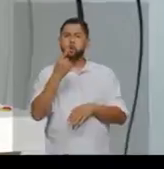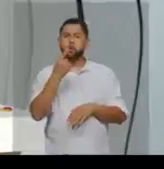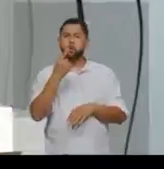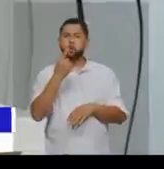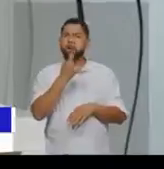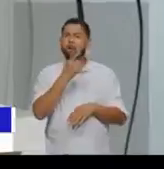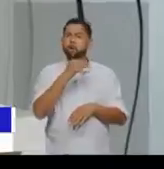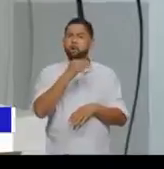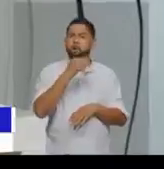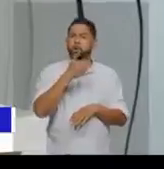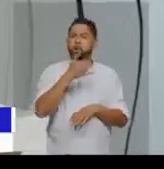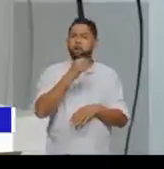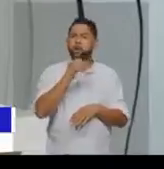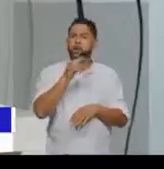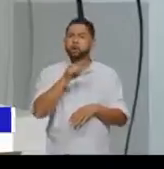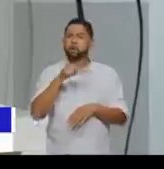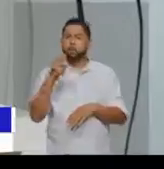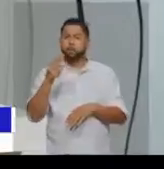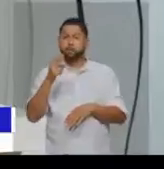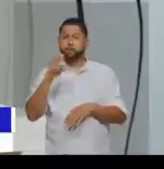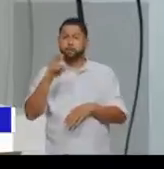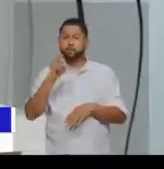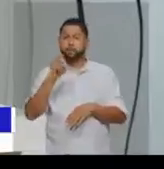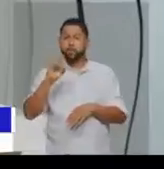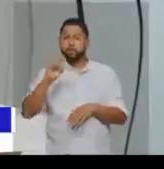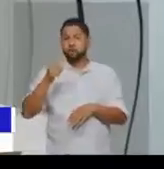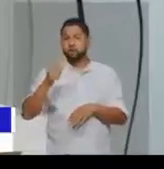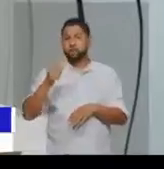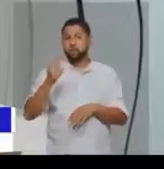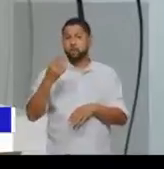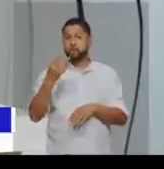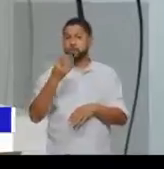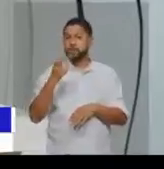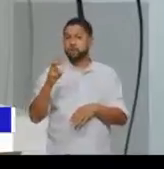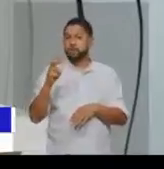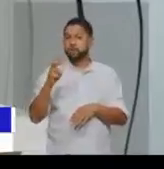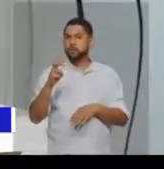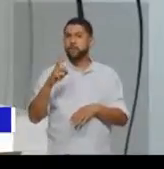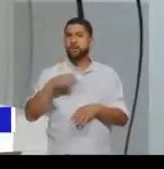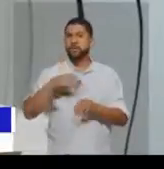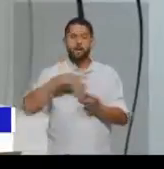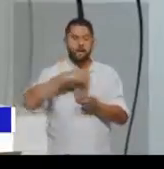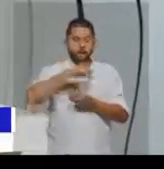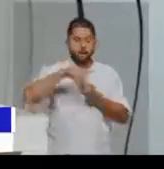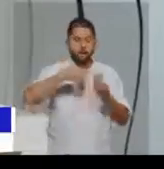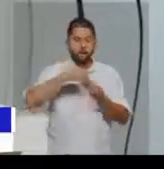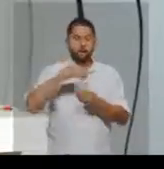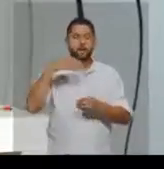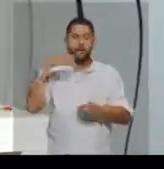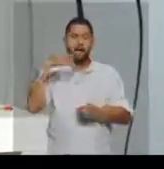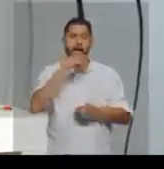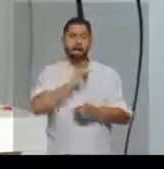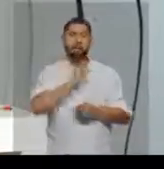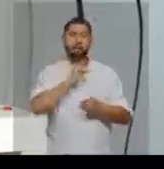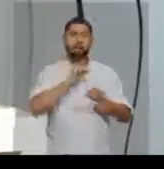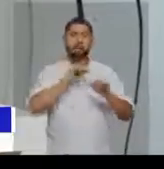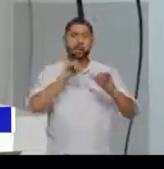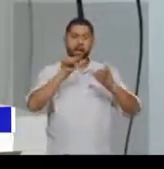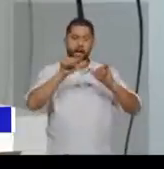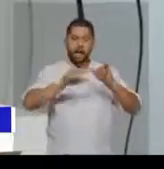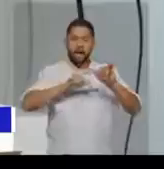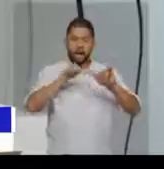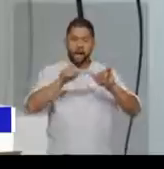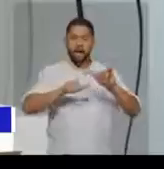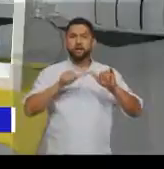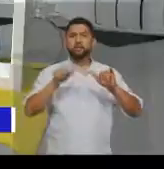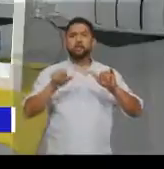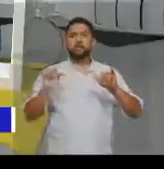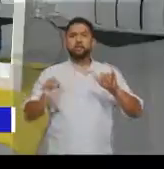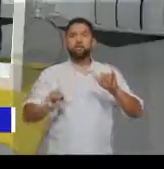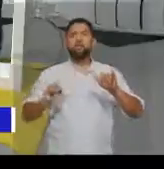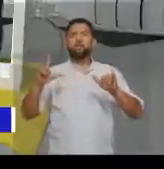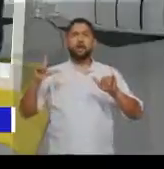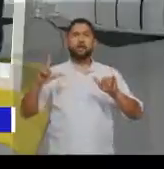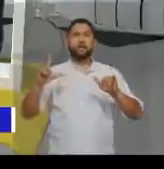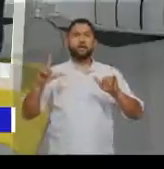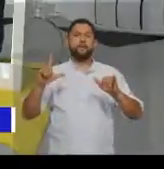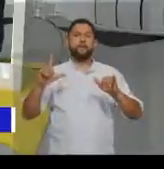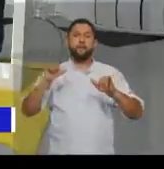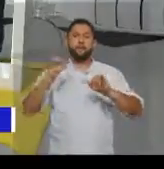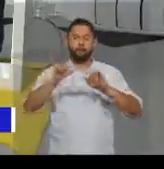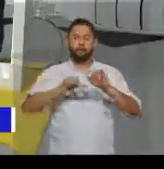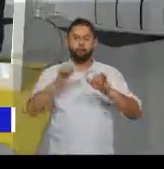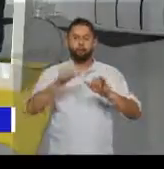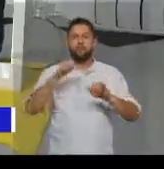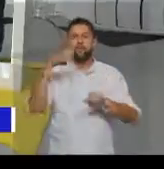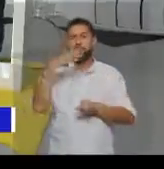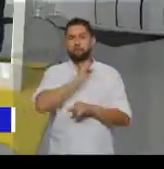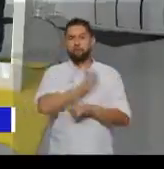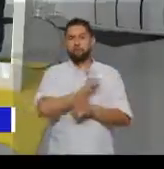em torno aí de uns 50 segundos, 45 segundos e reage com uma quantidade de concentração muito maior. Então, vamos